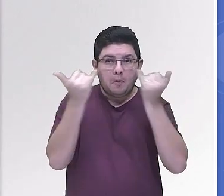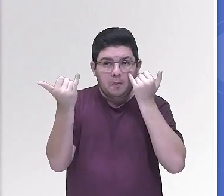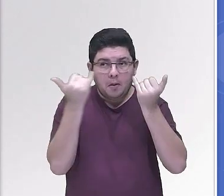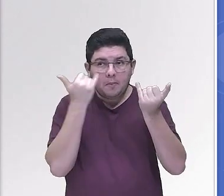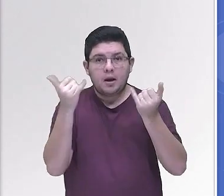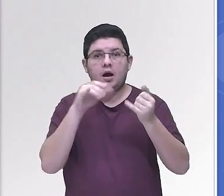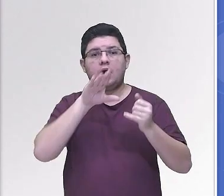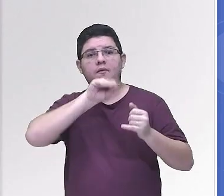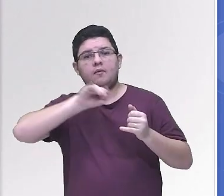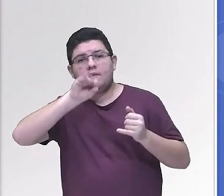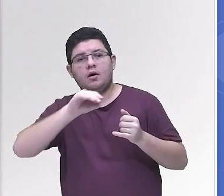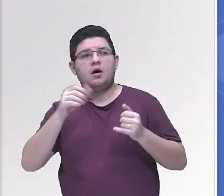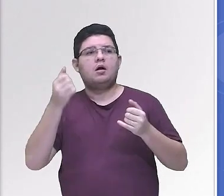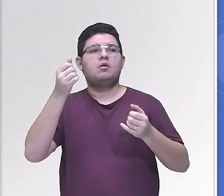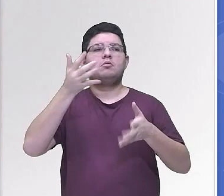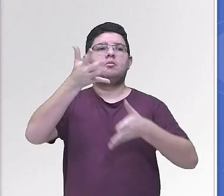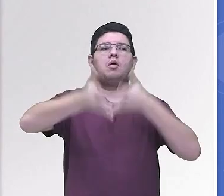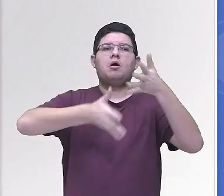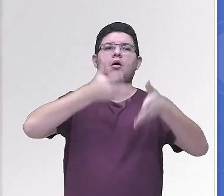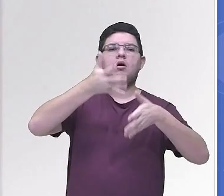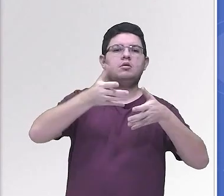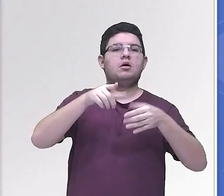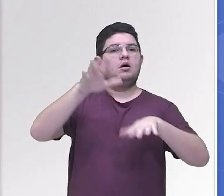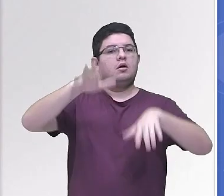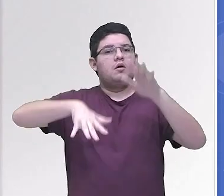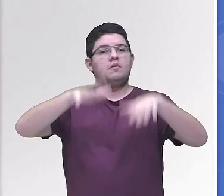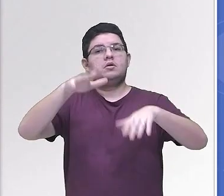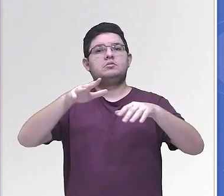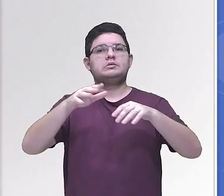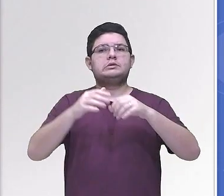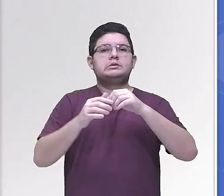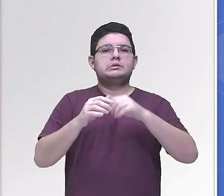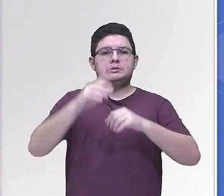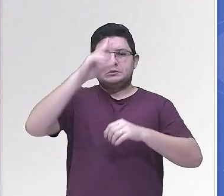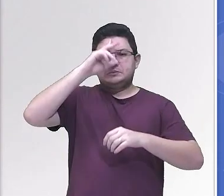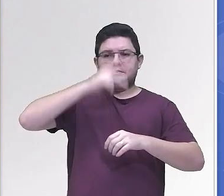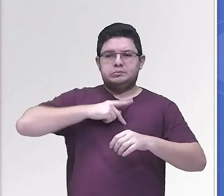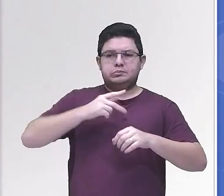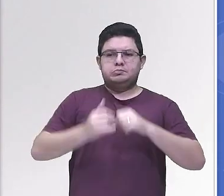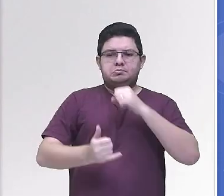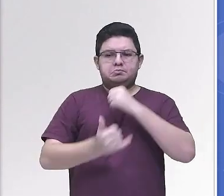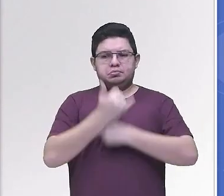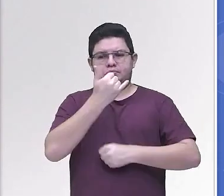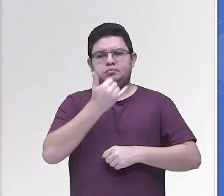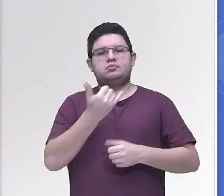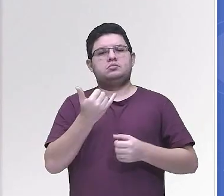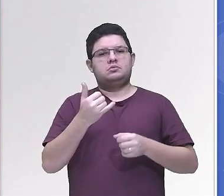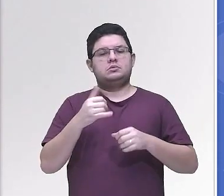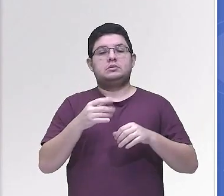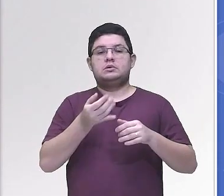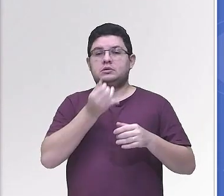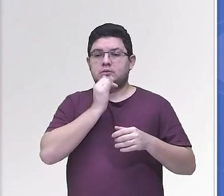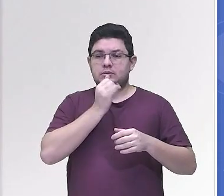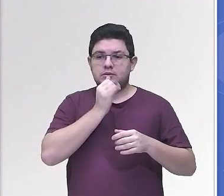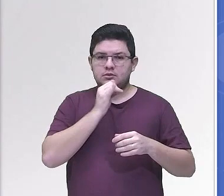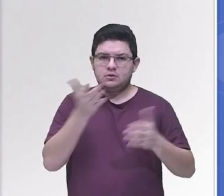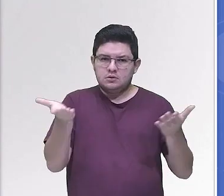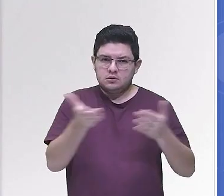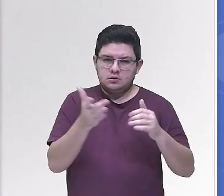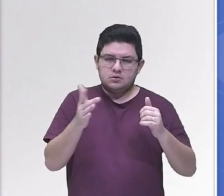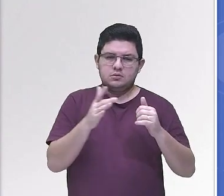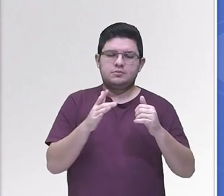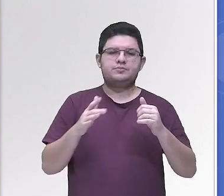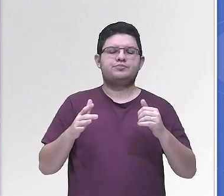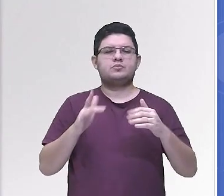com aquilo que vocês veem, porque às vezes nós podemos ser enganados, tá certo? Hoje é uma moda as redes sociais, né?